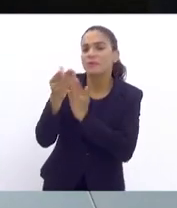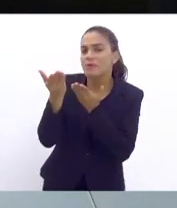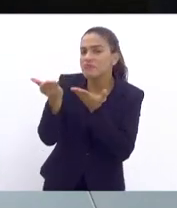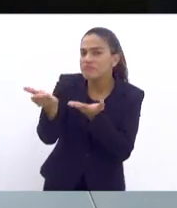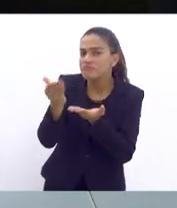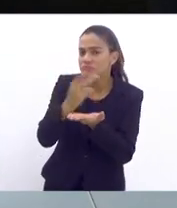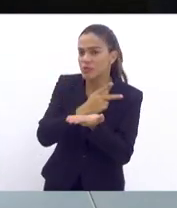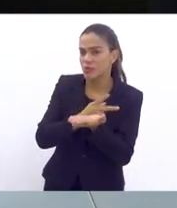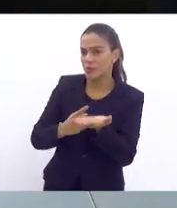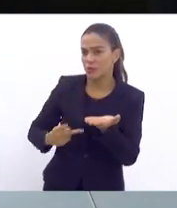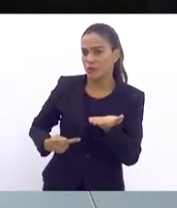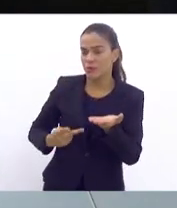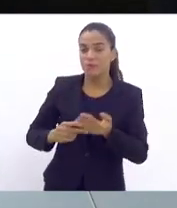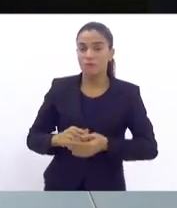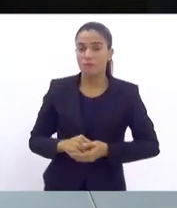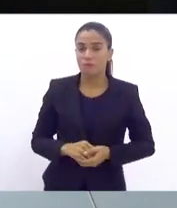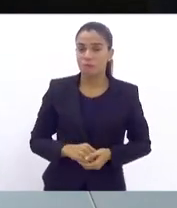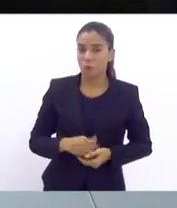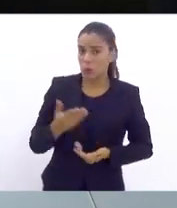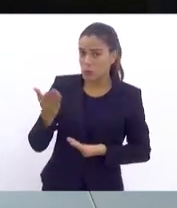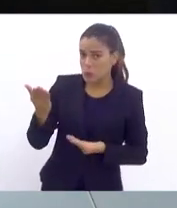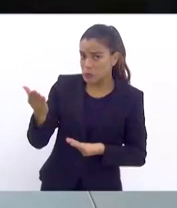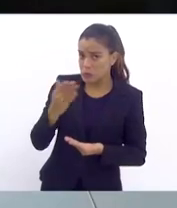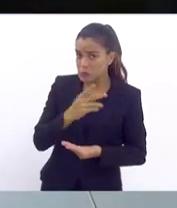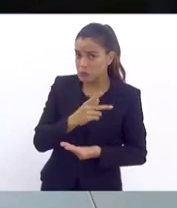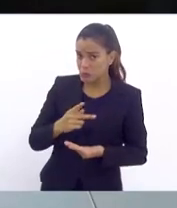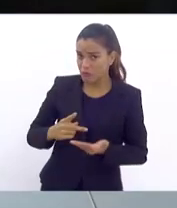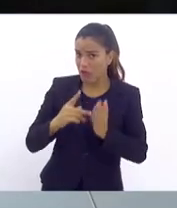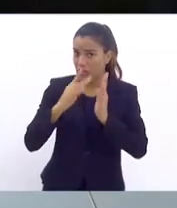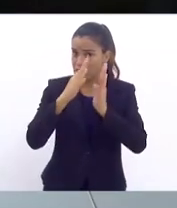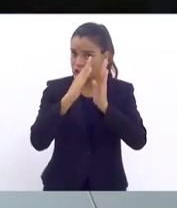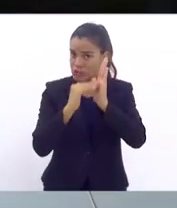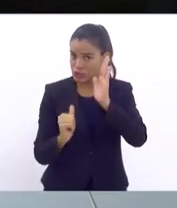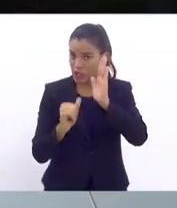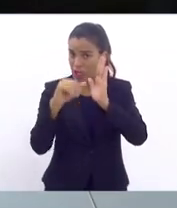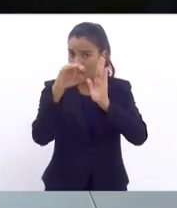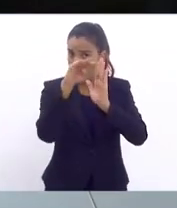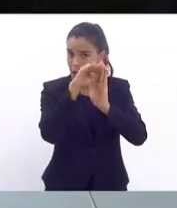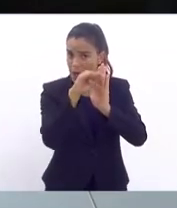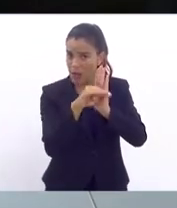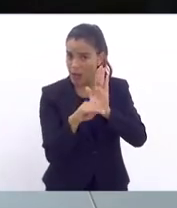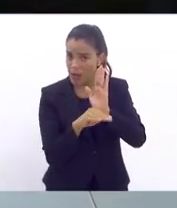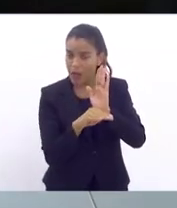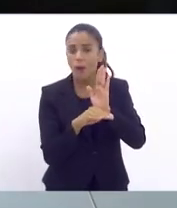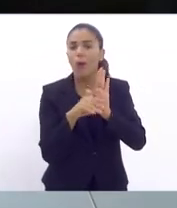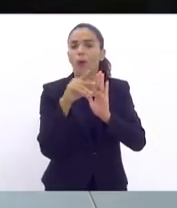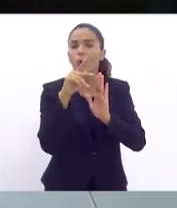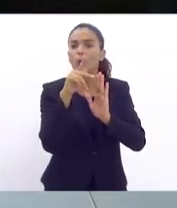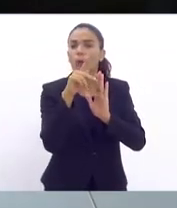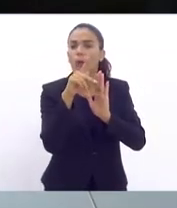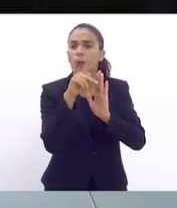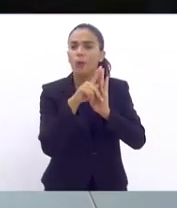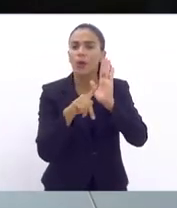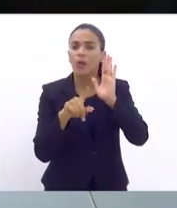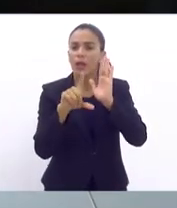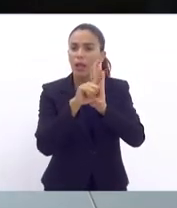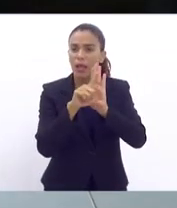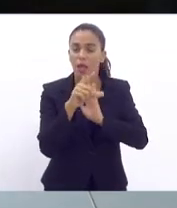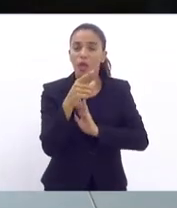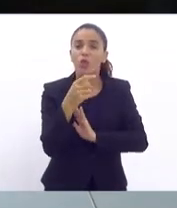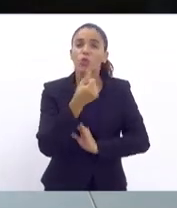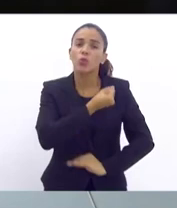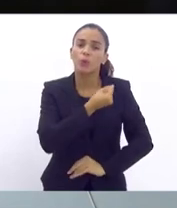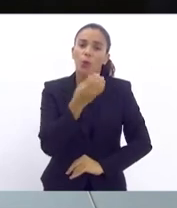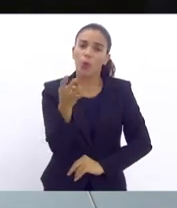excelência se o senhor vai tirar de pauta o projeto de 44 de